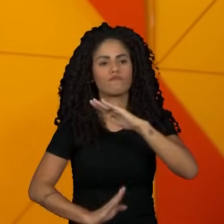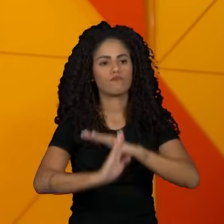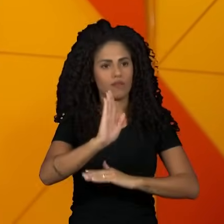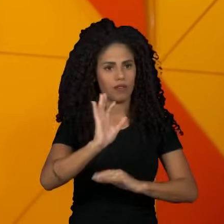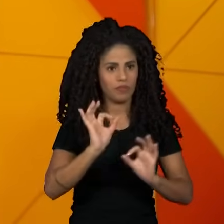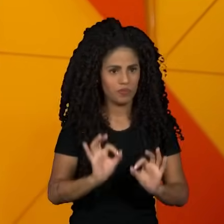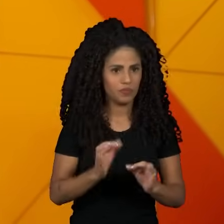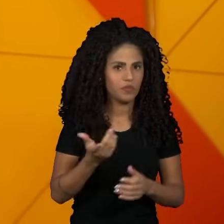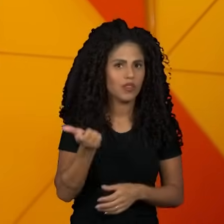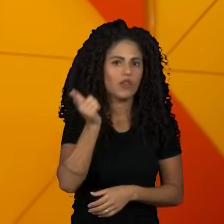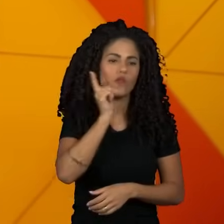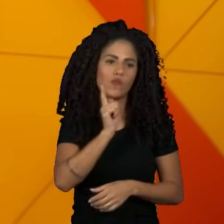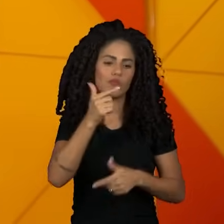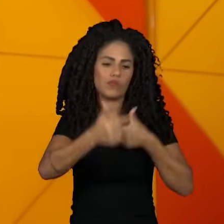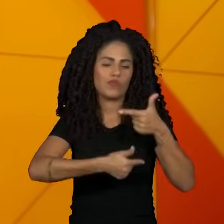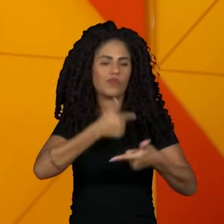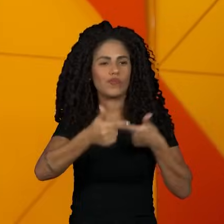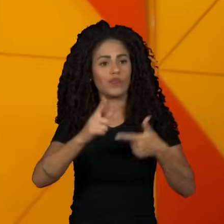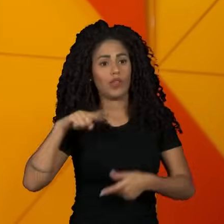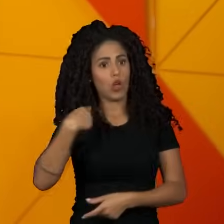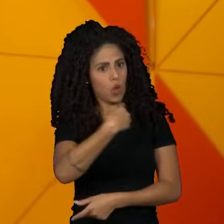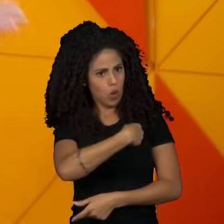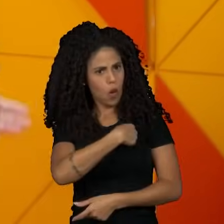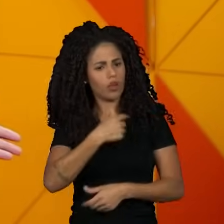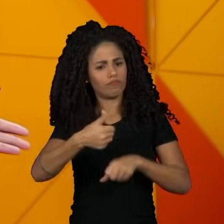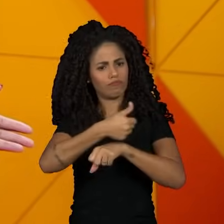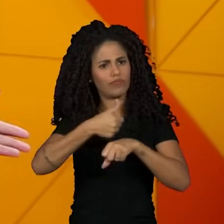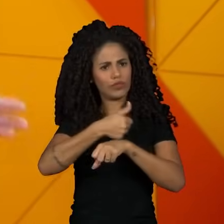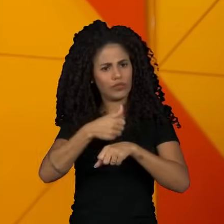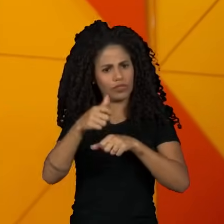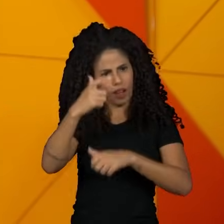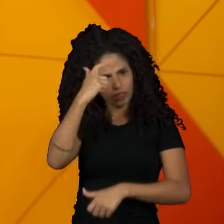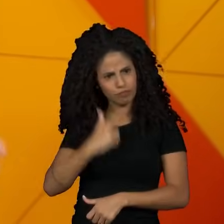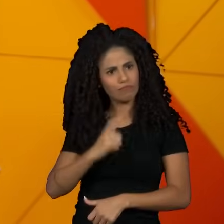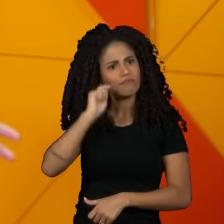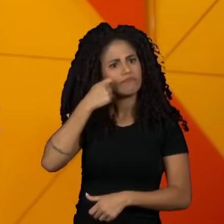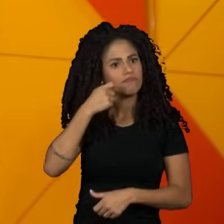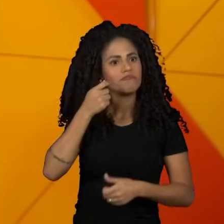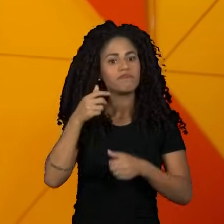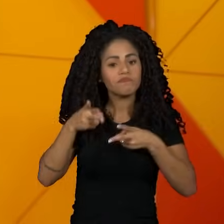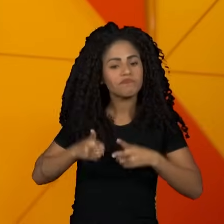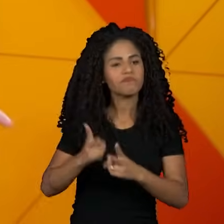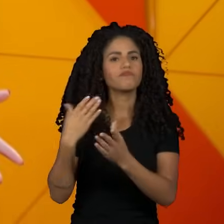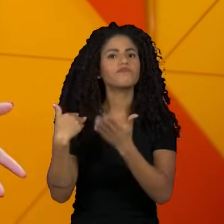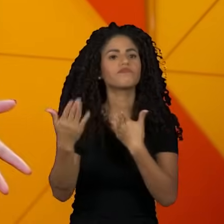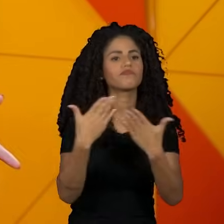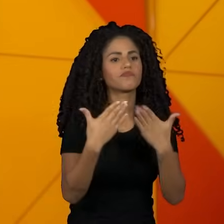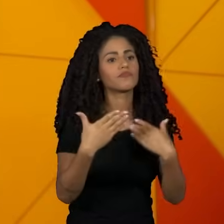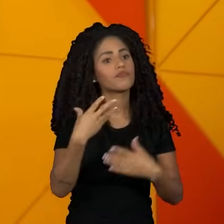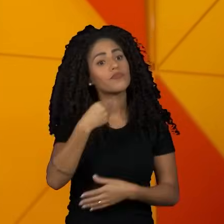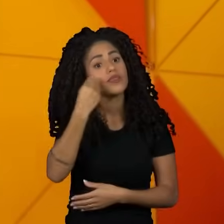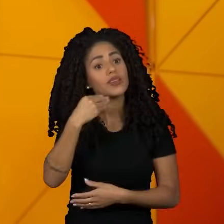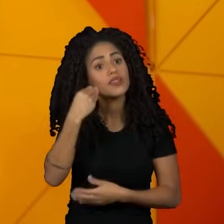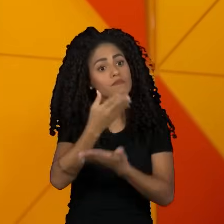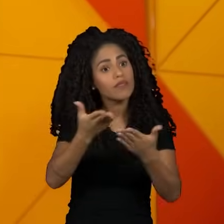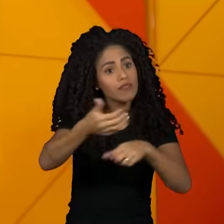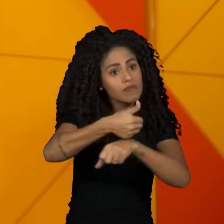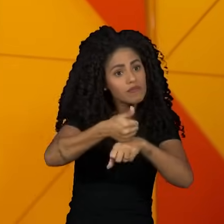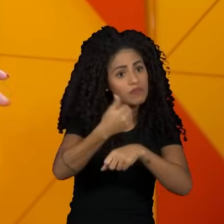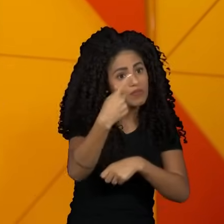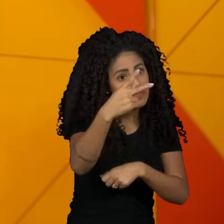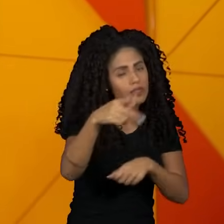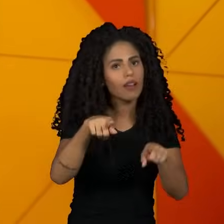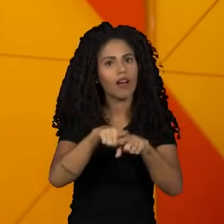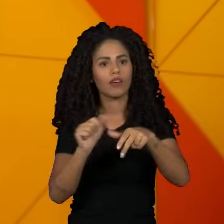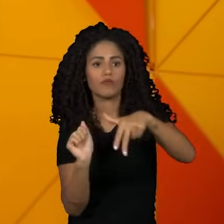mercado de trabalho para nós profissionais negros. A gente ainda vai poder continuar conversando sobre a experiência profissional de vocês aqui no